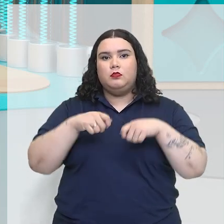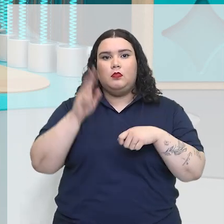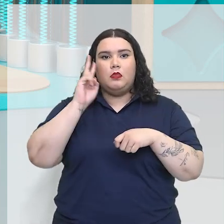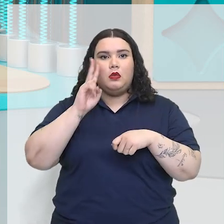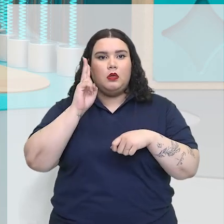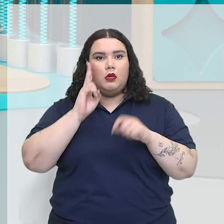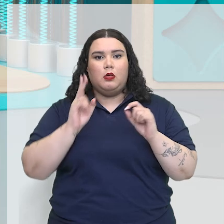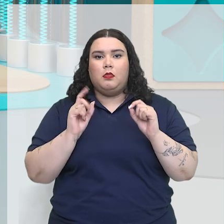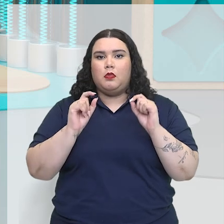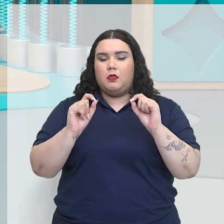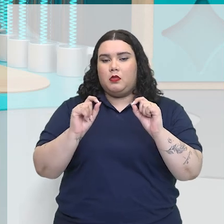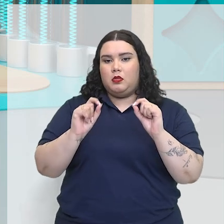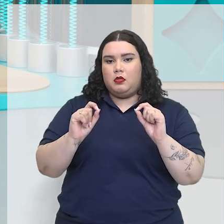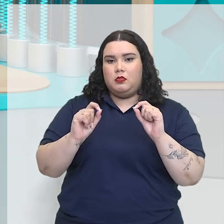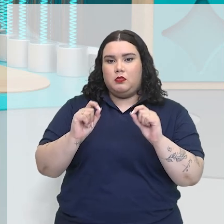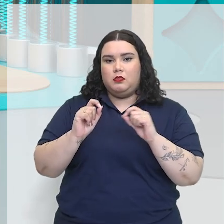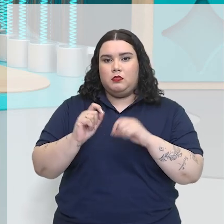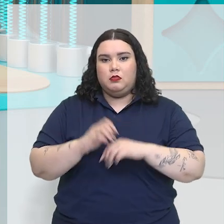lembrar